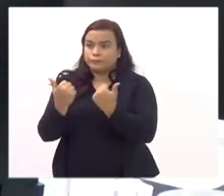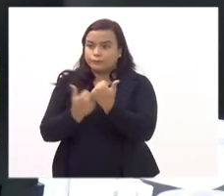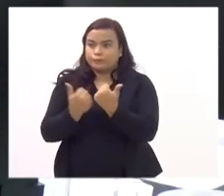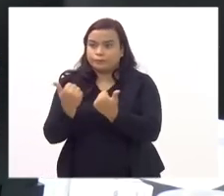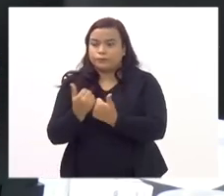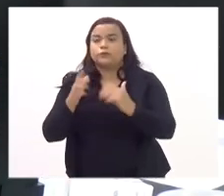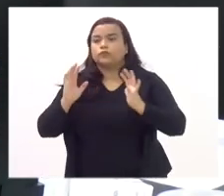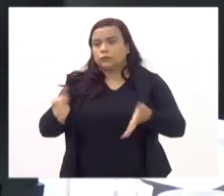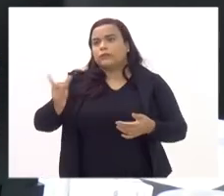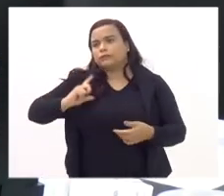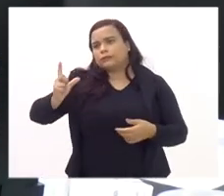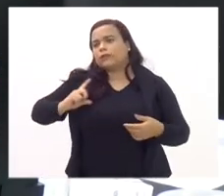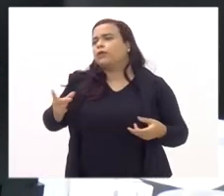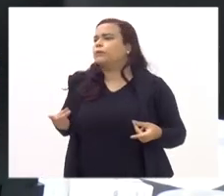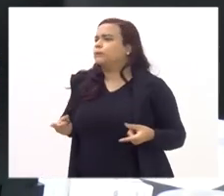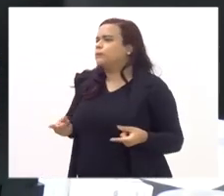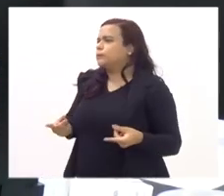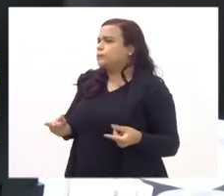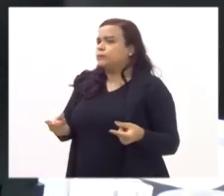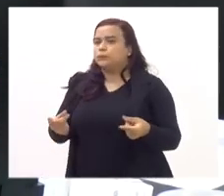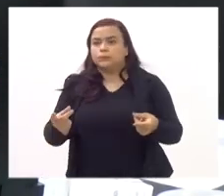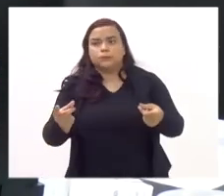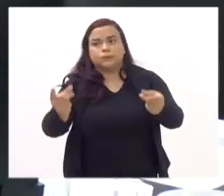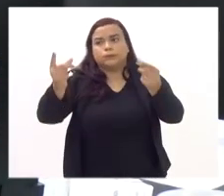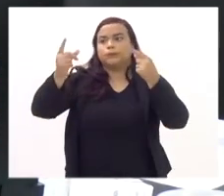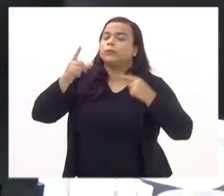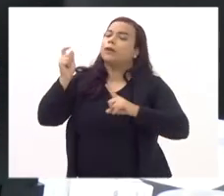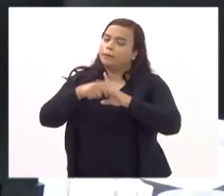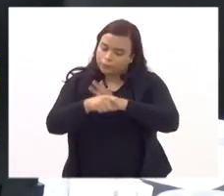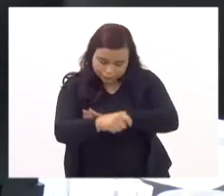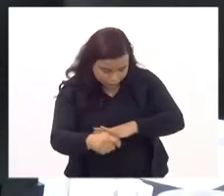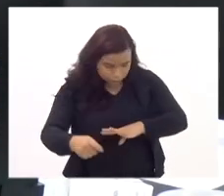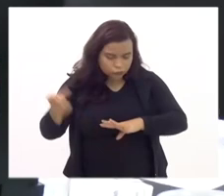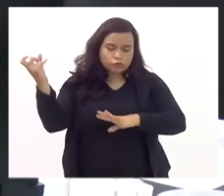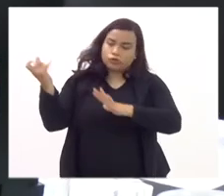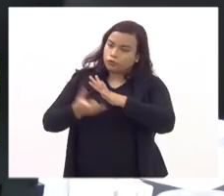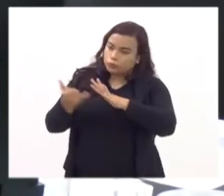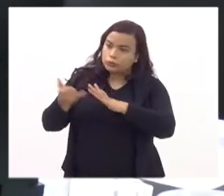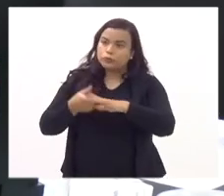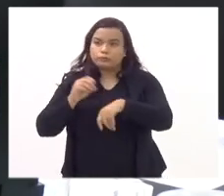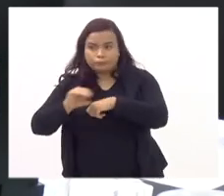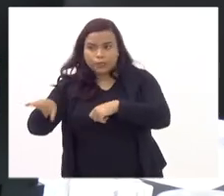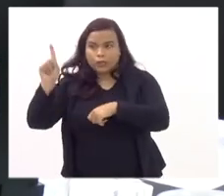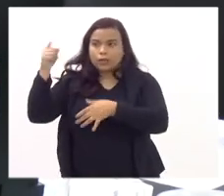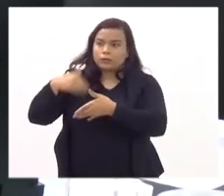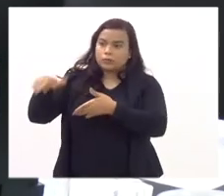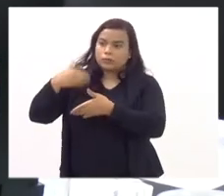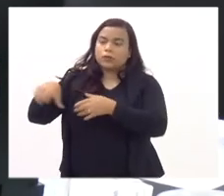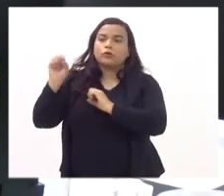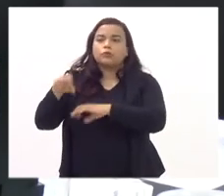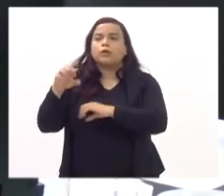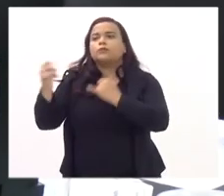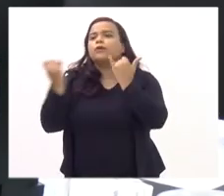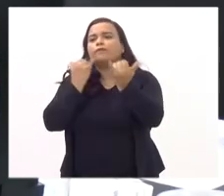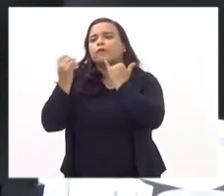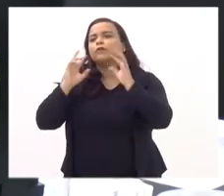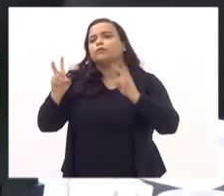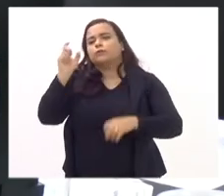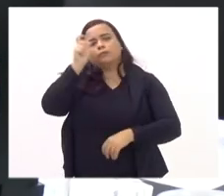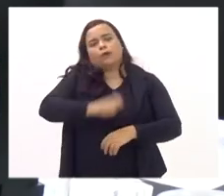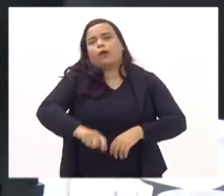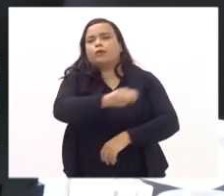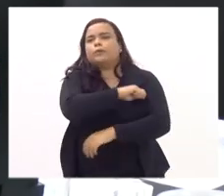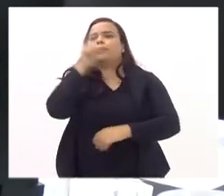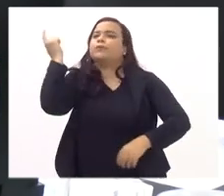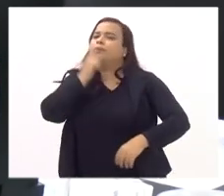existe permanentemente, todos os meses, esses institutos repassam para a SEDUC informações sobre os estudantes que conseguem,